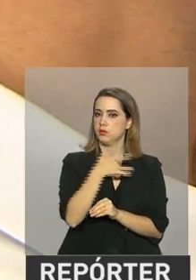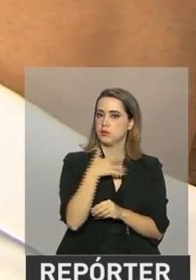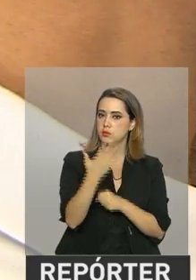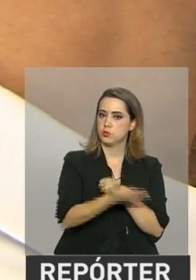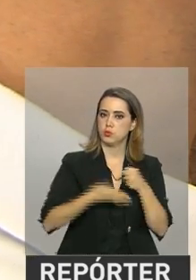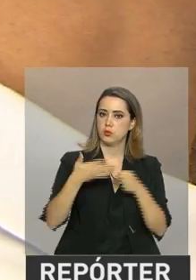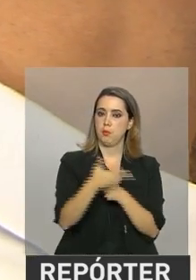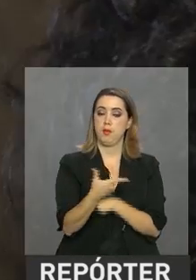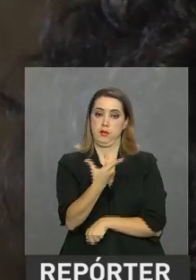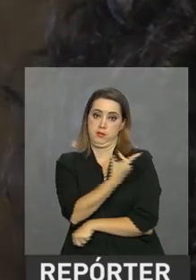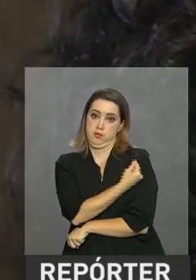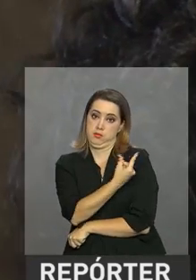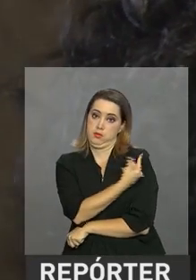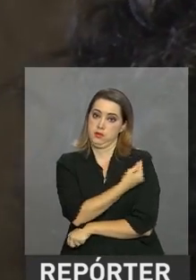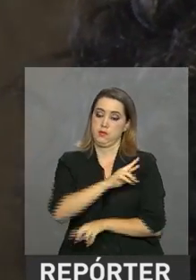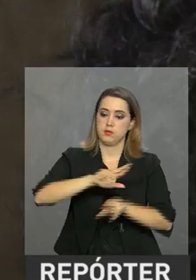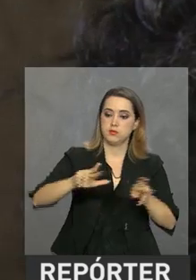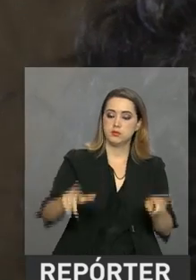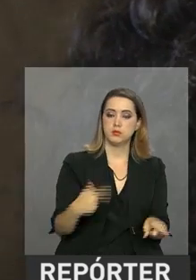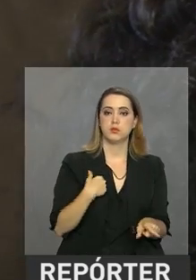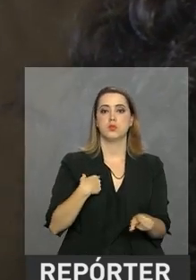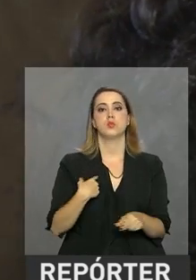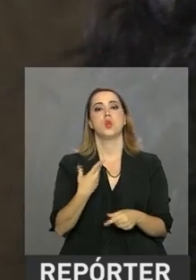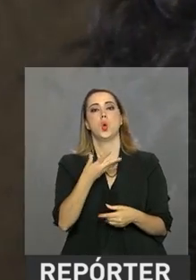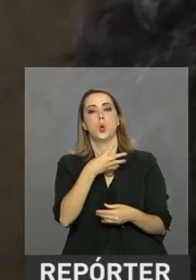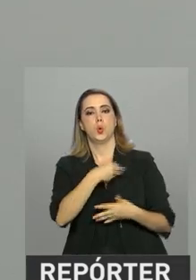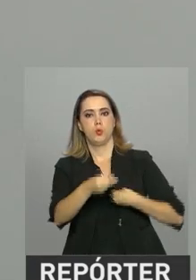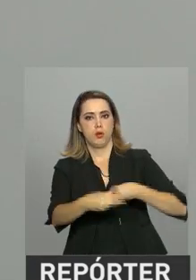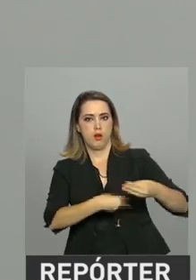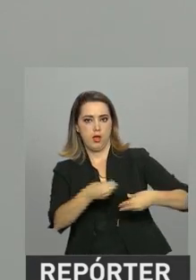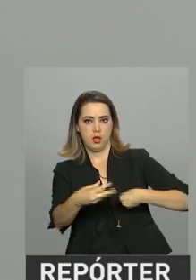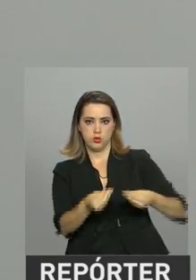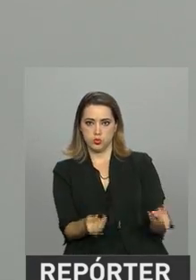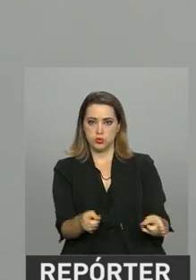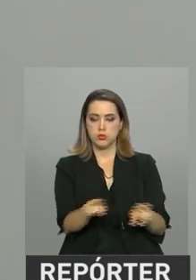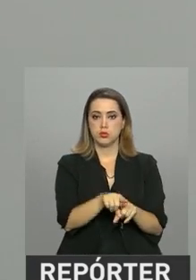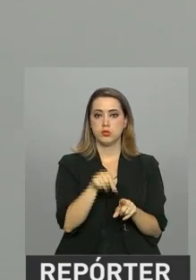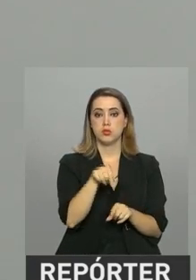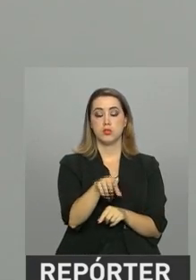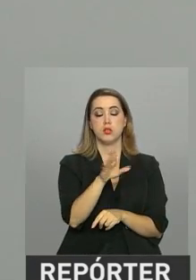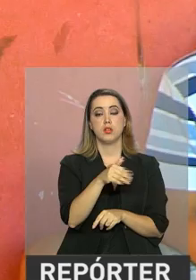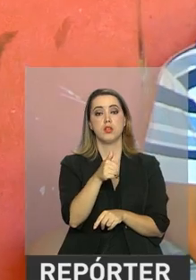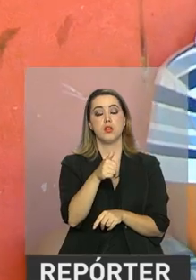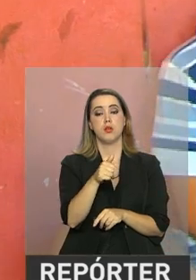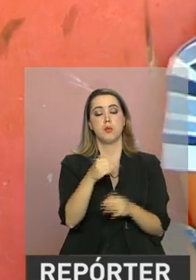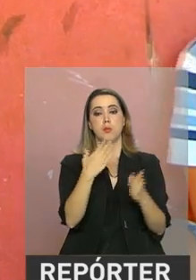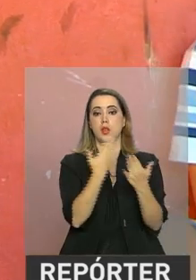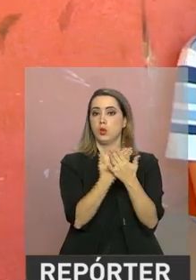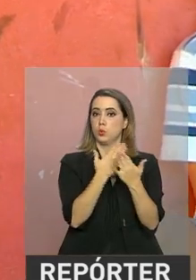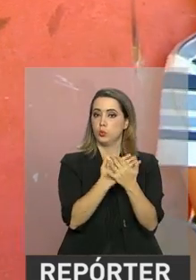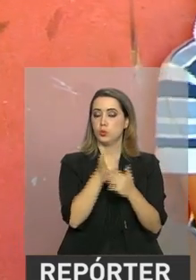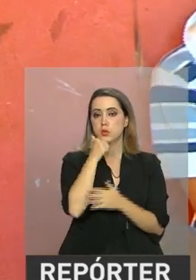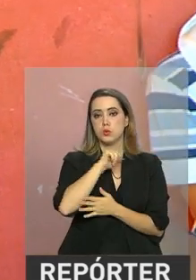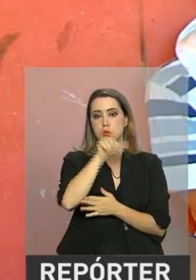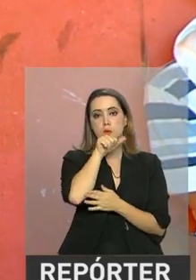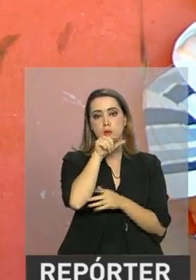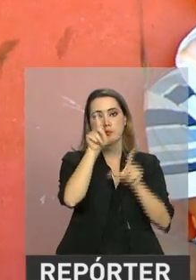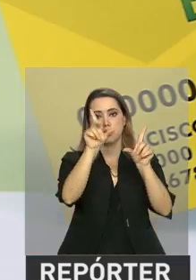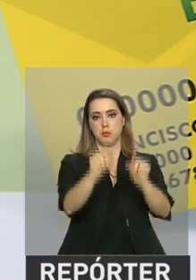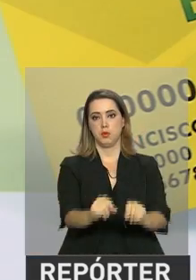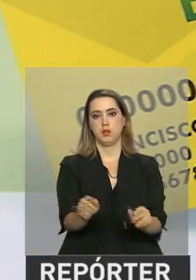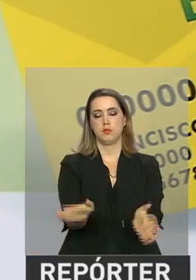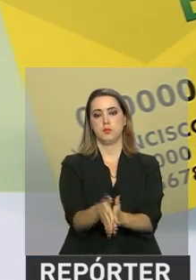acesso à vacinação das taxas de aleitamento materno e do nível de escolaridade da mãe além da diminuição da